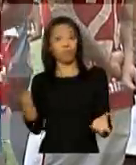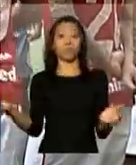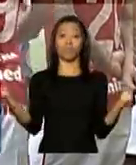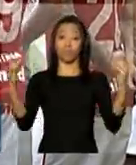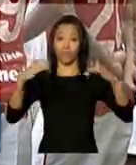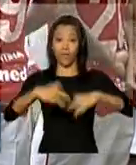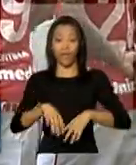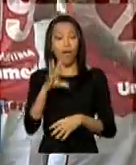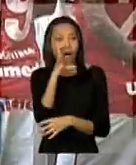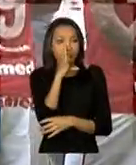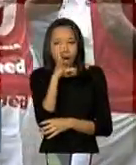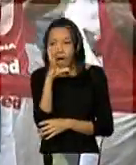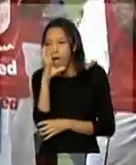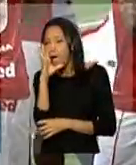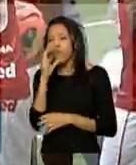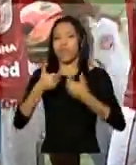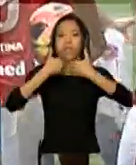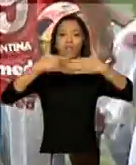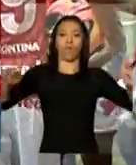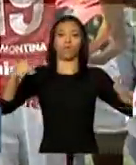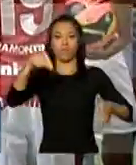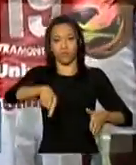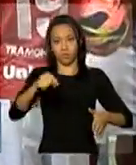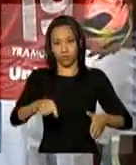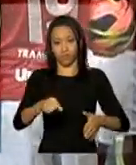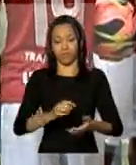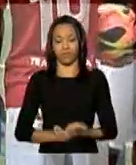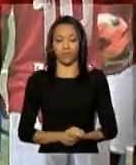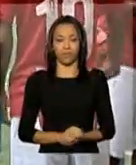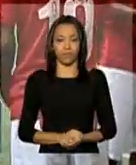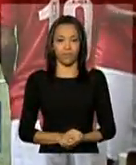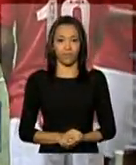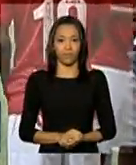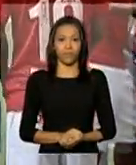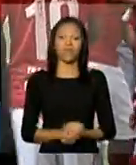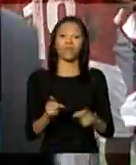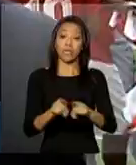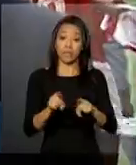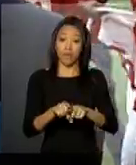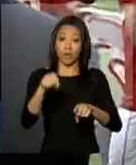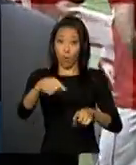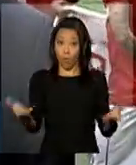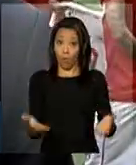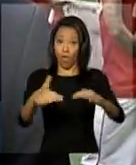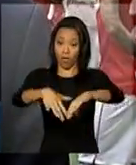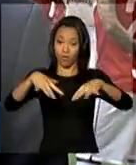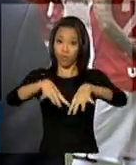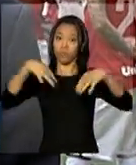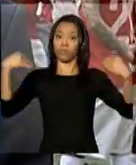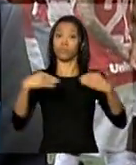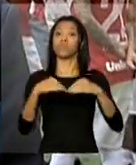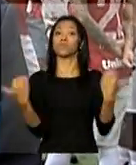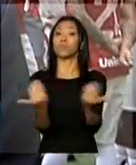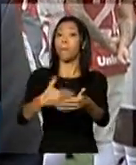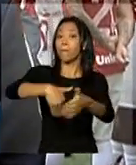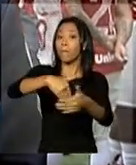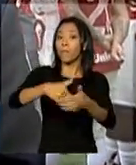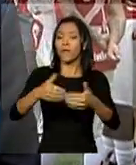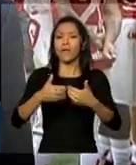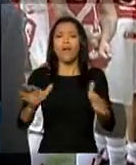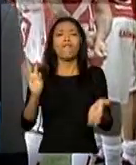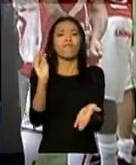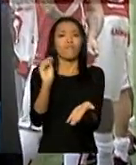prestigiar essa inauguração oficial do Beira-Rio. Com o Beira-Rio sendo inaugurado no dia de hoje, faltam